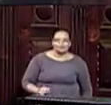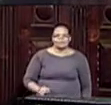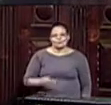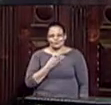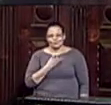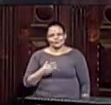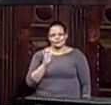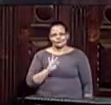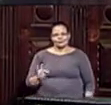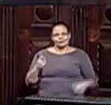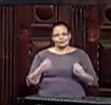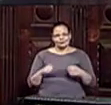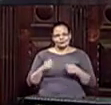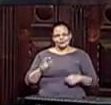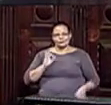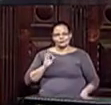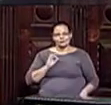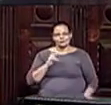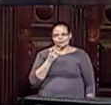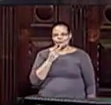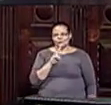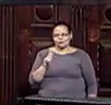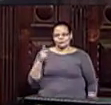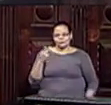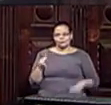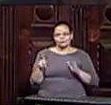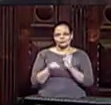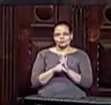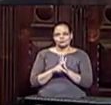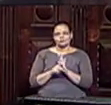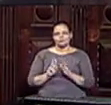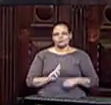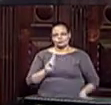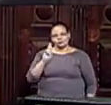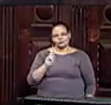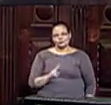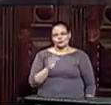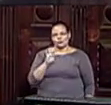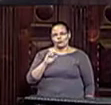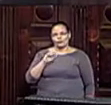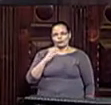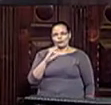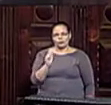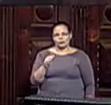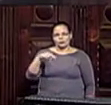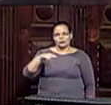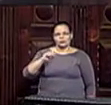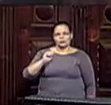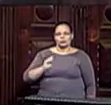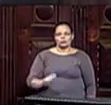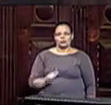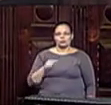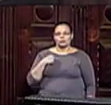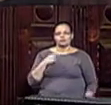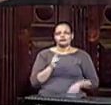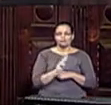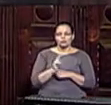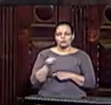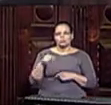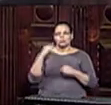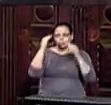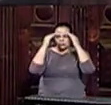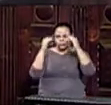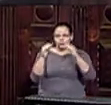de sua, que é, na verdade, o que representa a Força Nacional, com todo o respeito que nós temos por esses